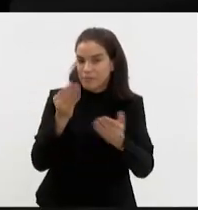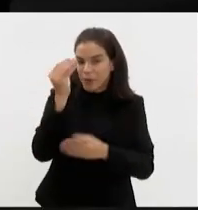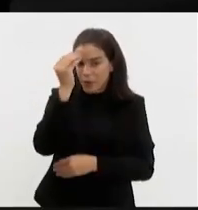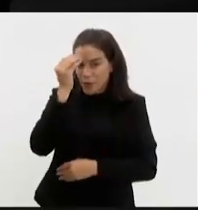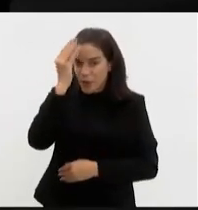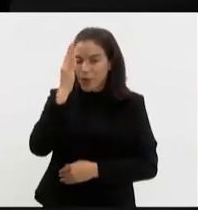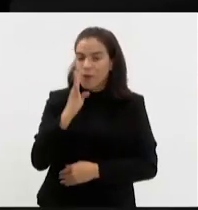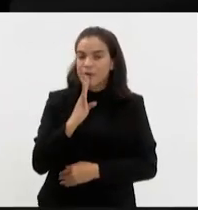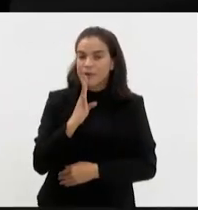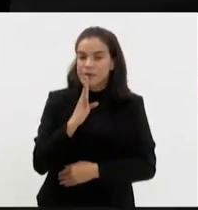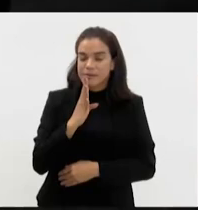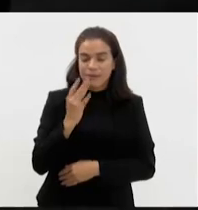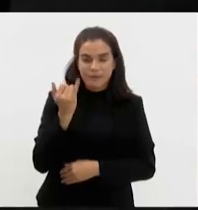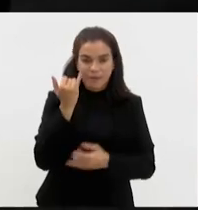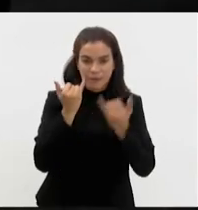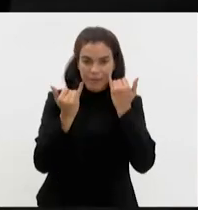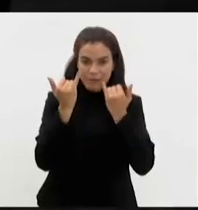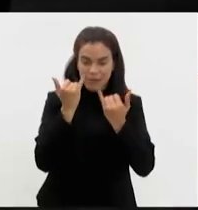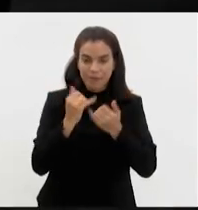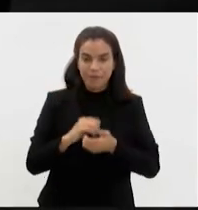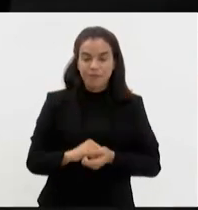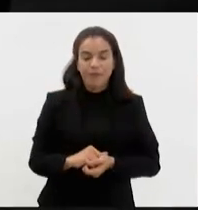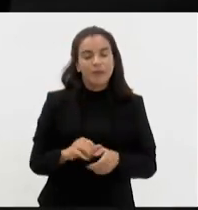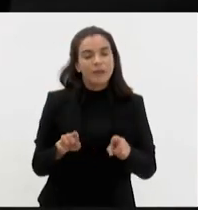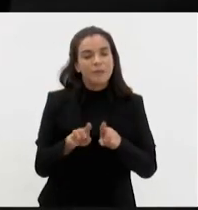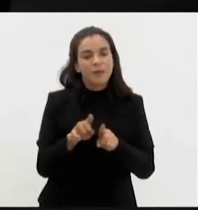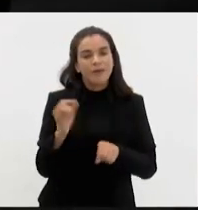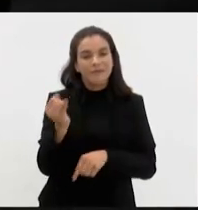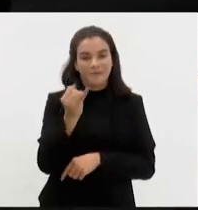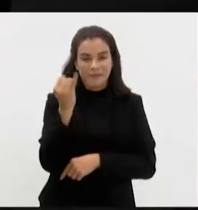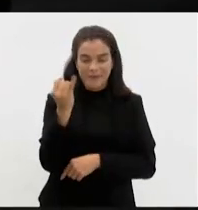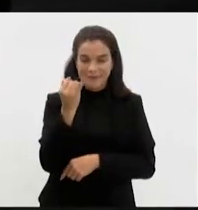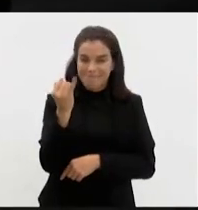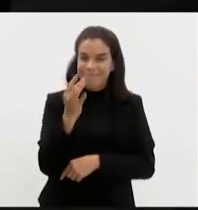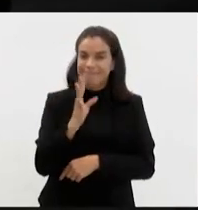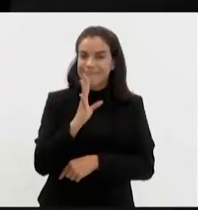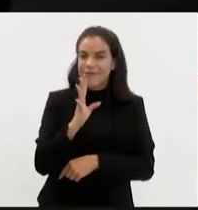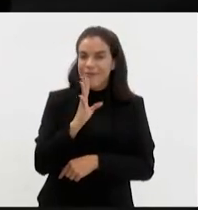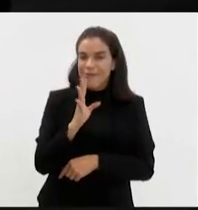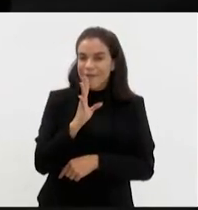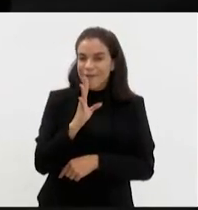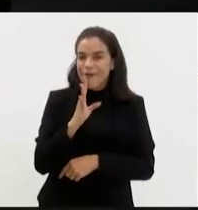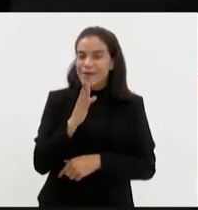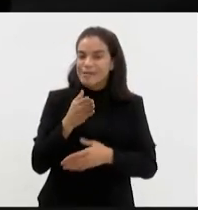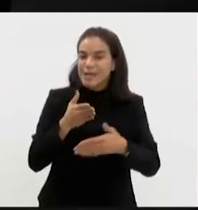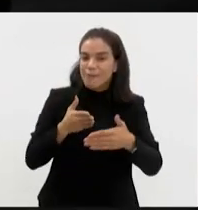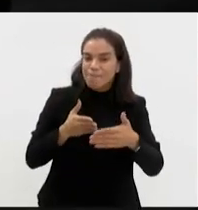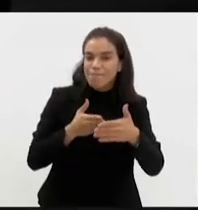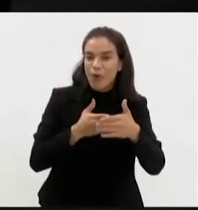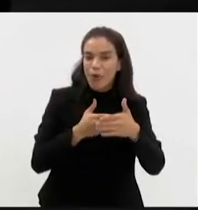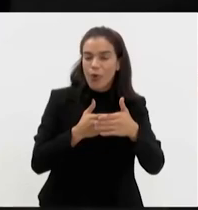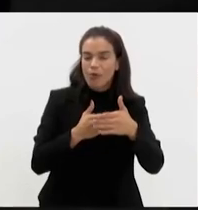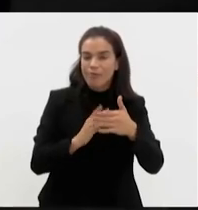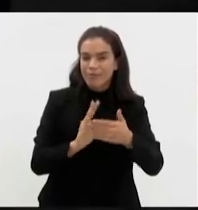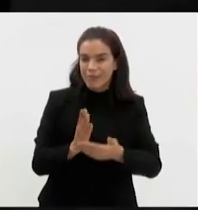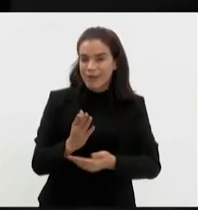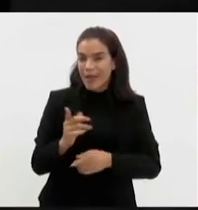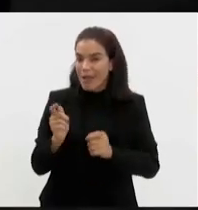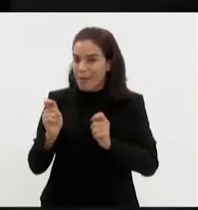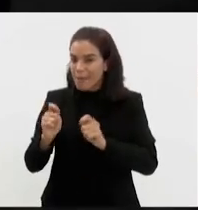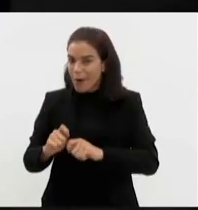acesso a informação é muito importante conhecer os limites daquilo que é permitido e